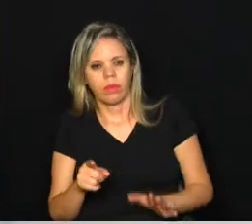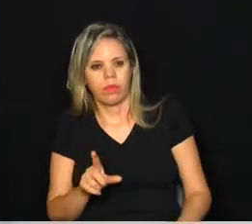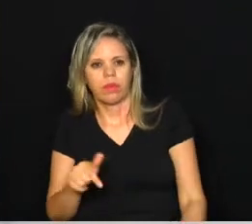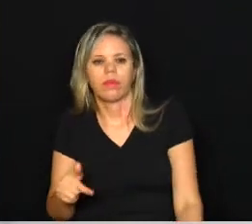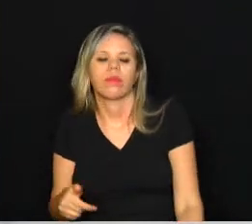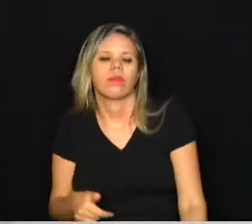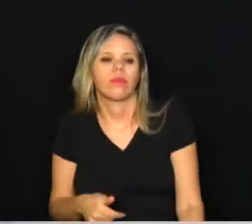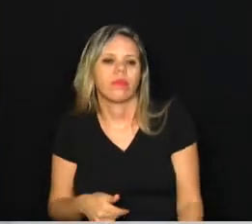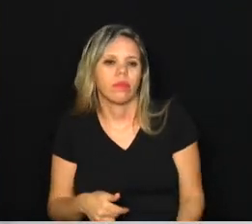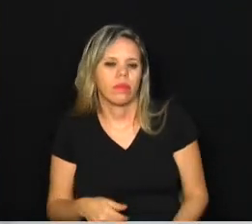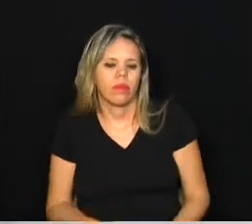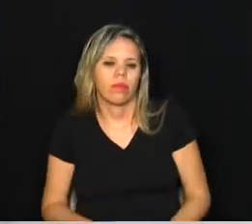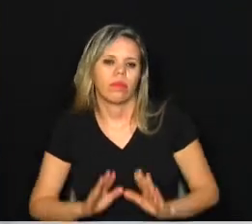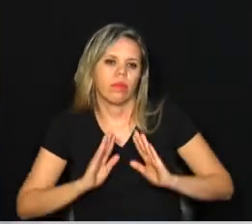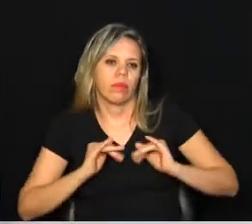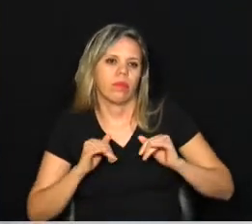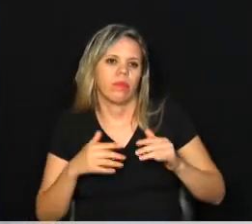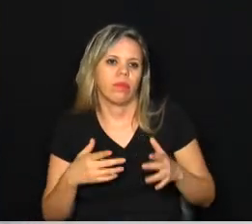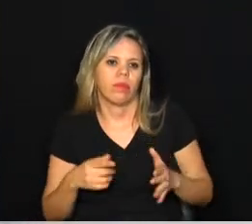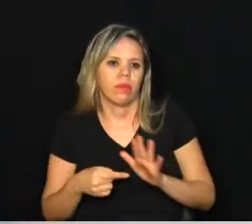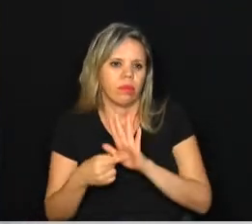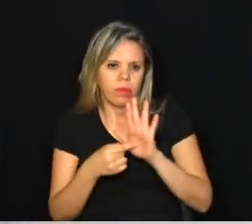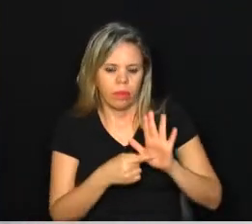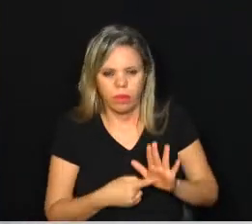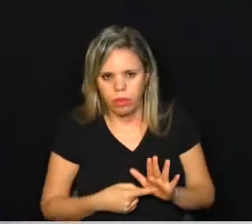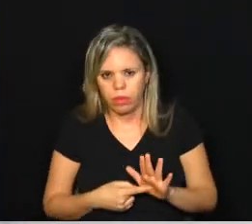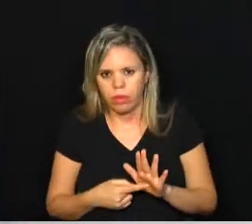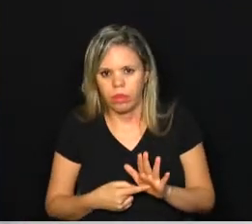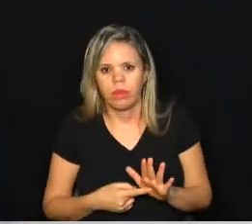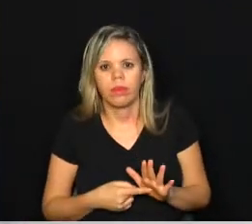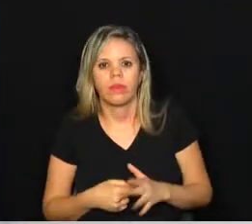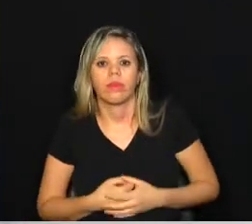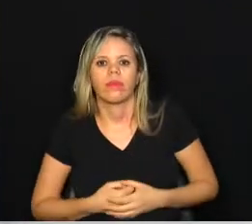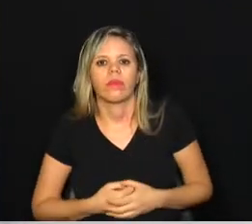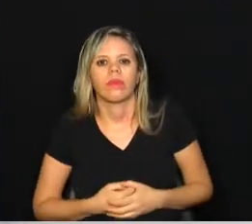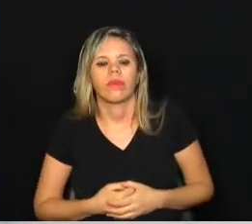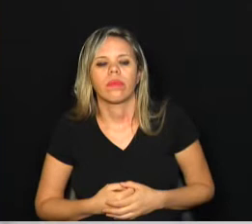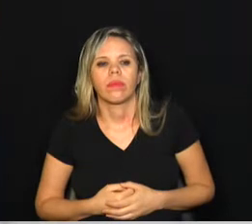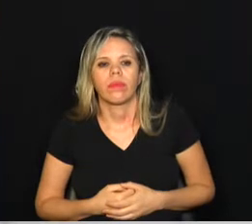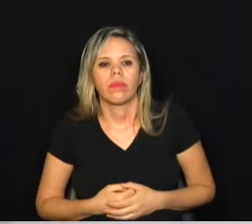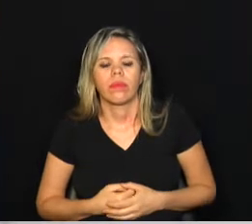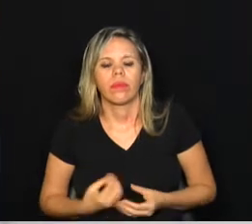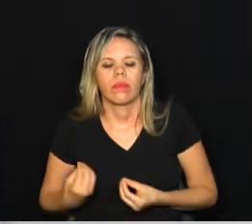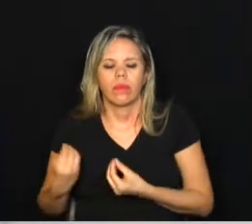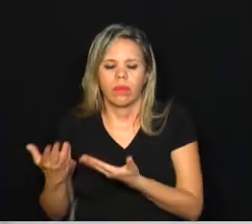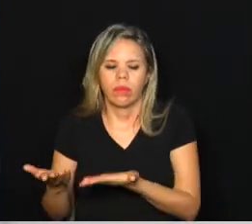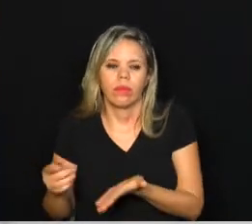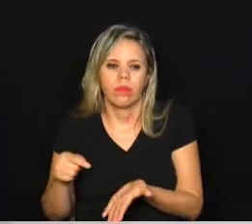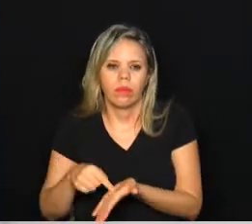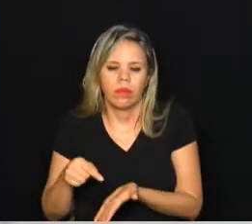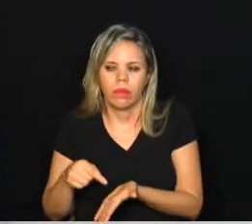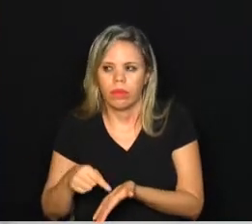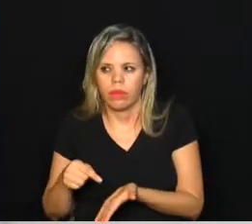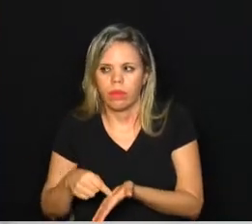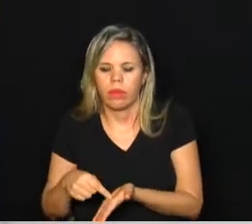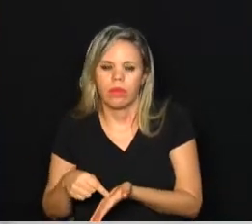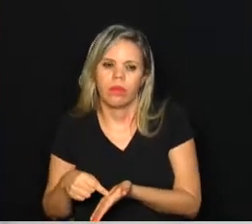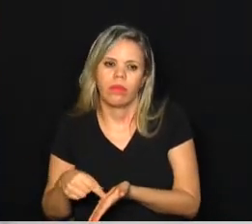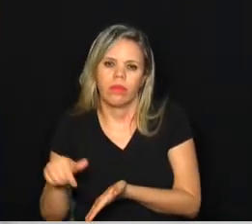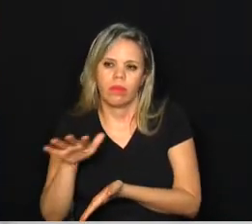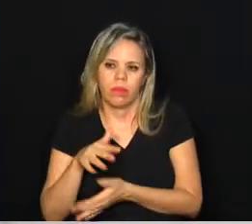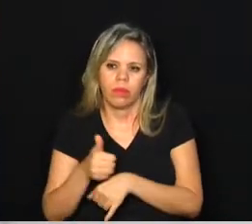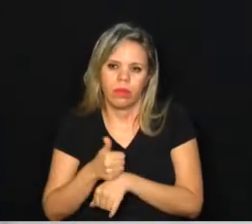isso como uma demanda e vou apresentar, fazer um encaminhamento aqui para a